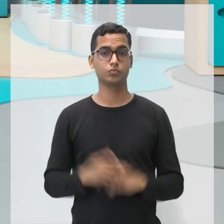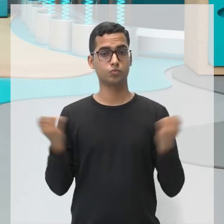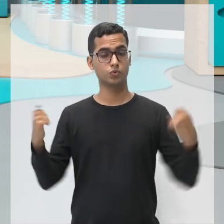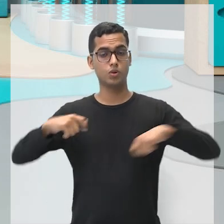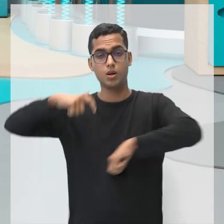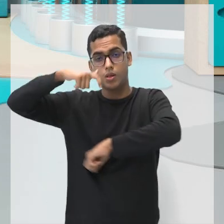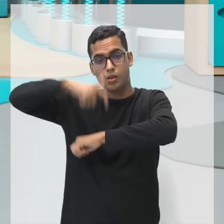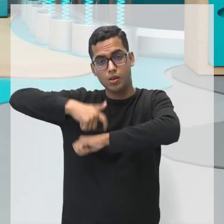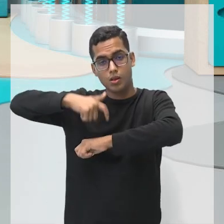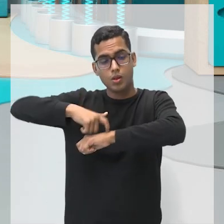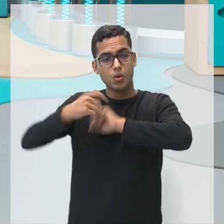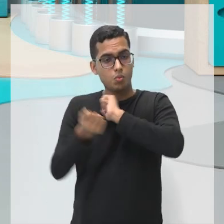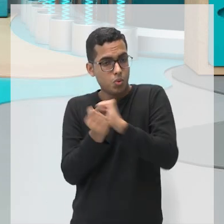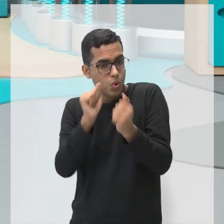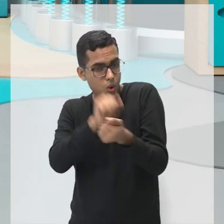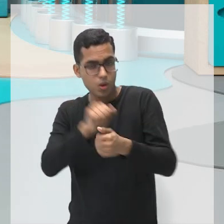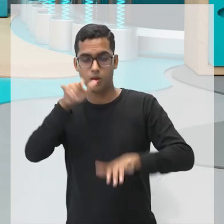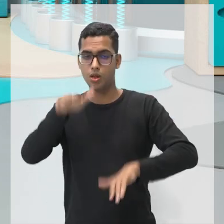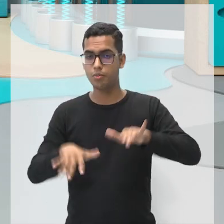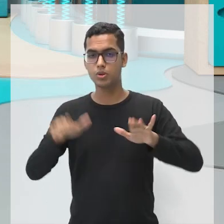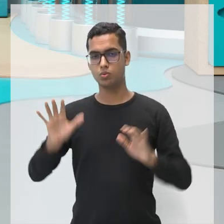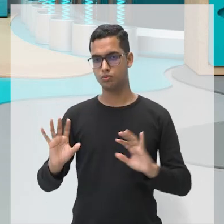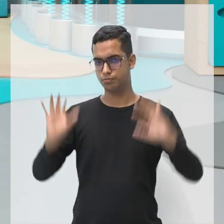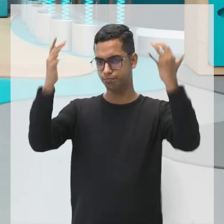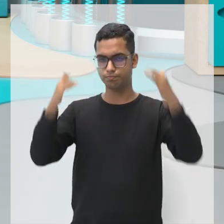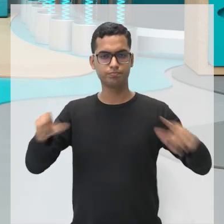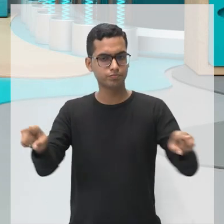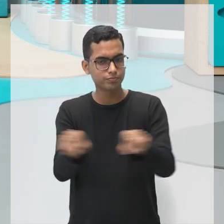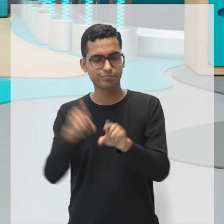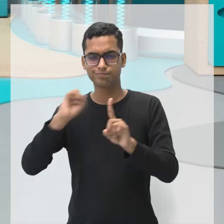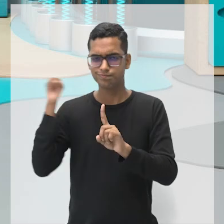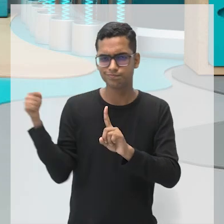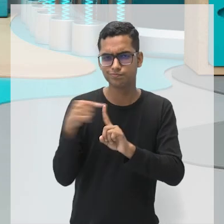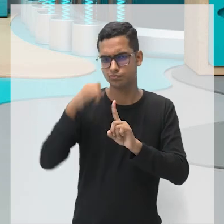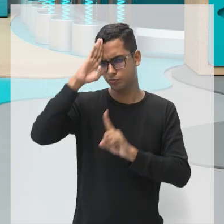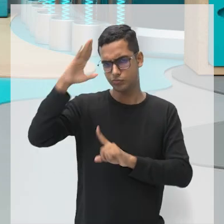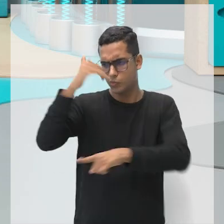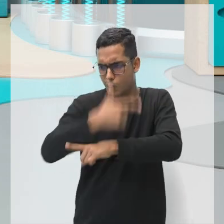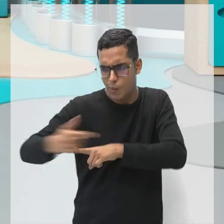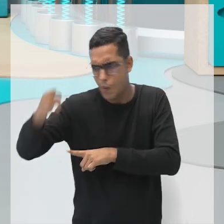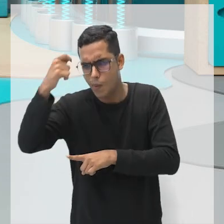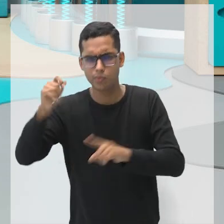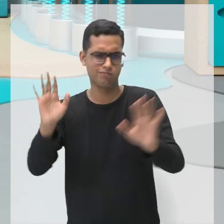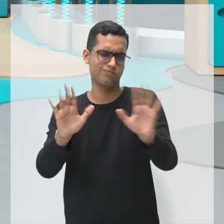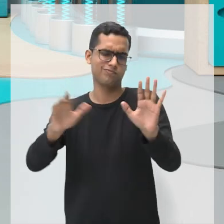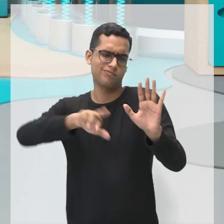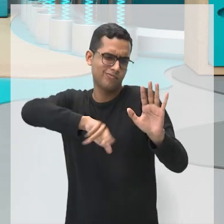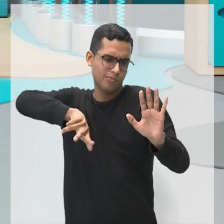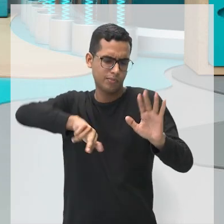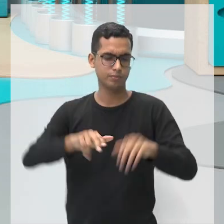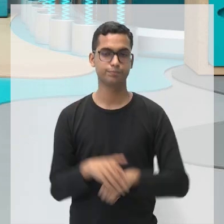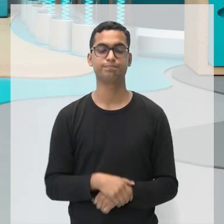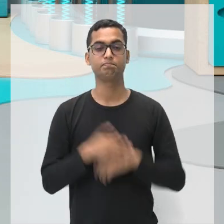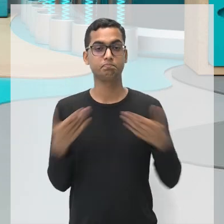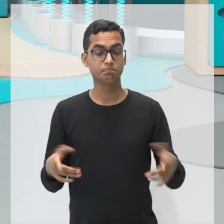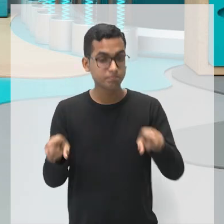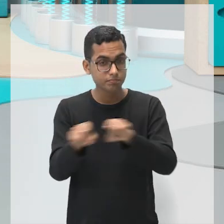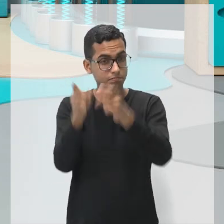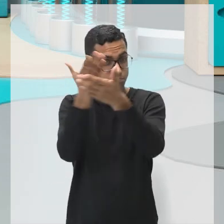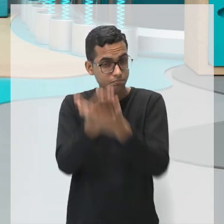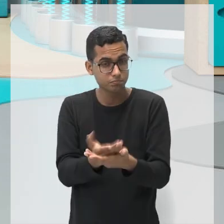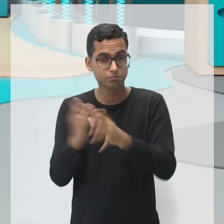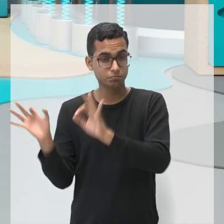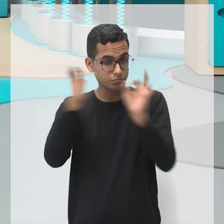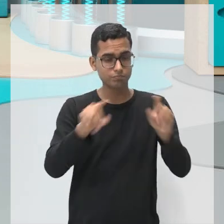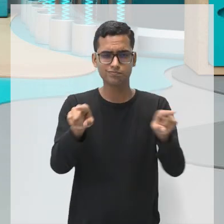podem ter o tempo adaptado de acordo com a ocasião. Isso porque o objetivo não é vencer pela pontuação. Nas nossas aulas, nós